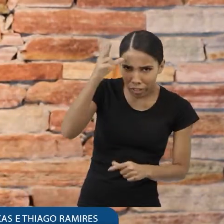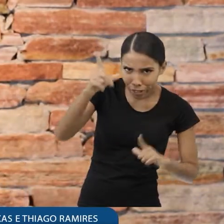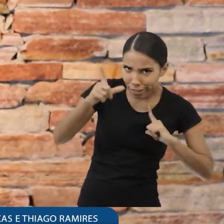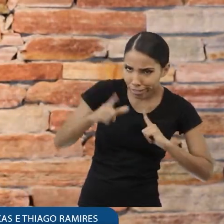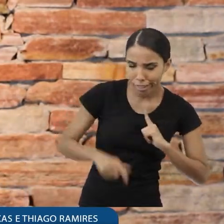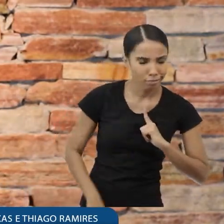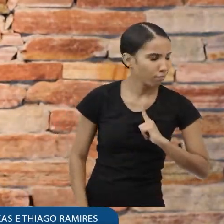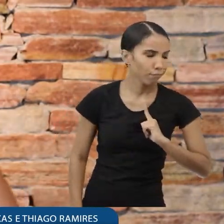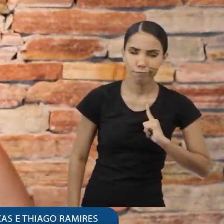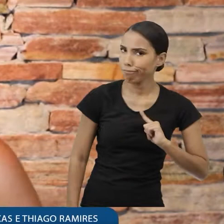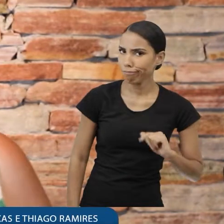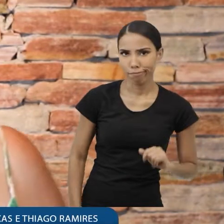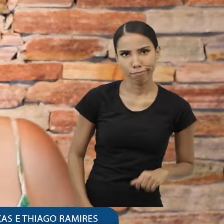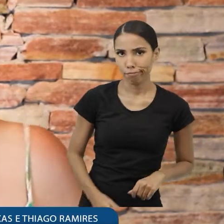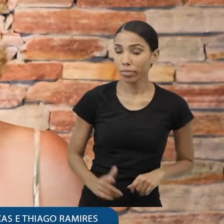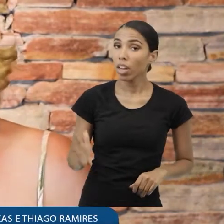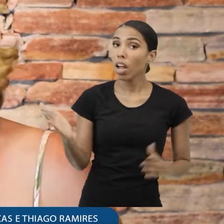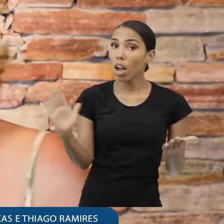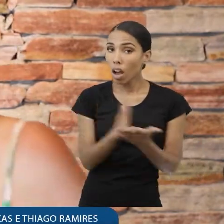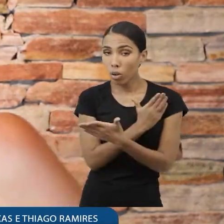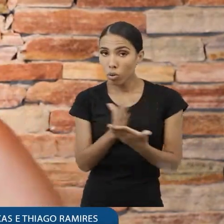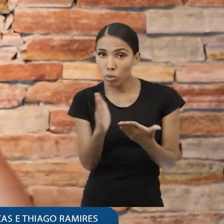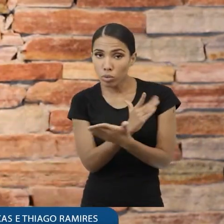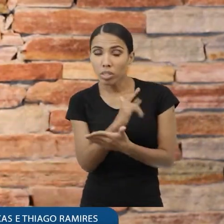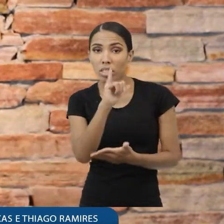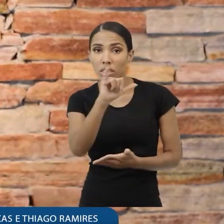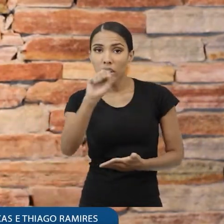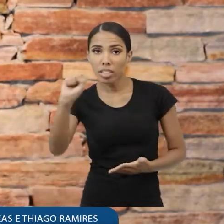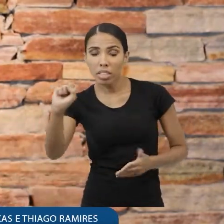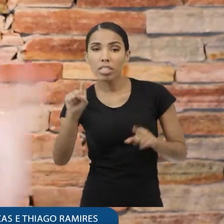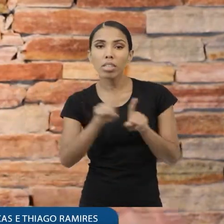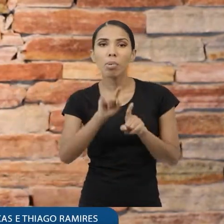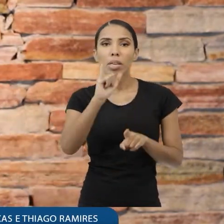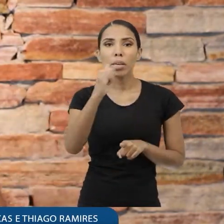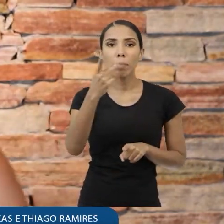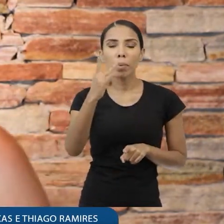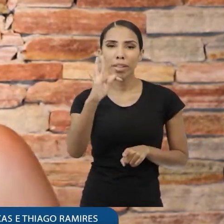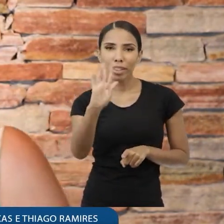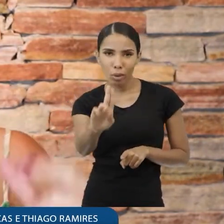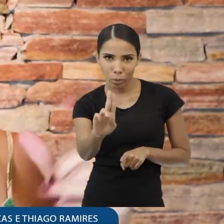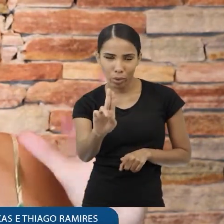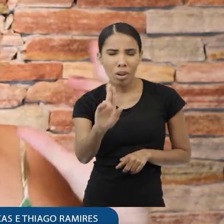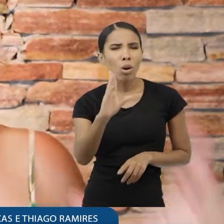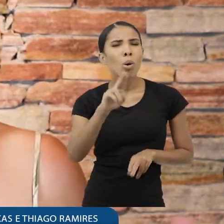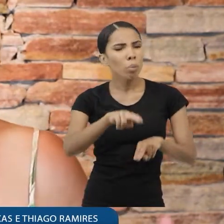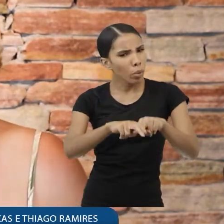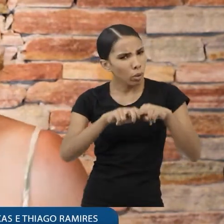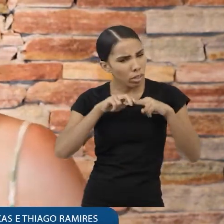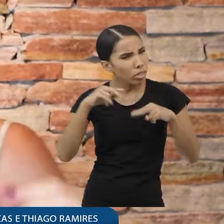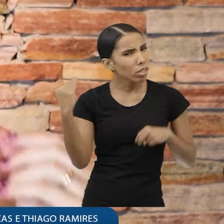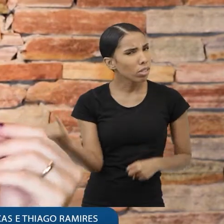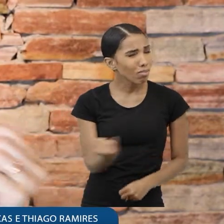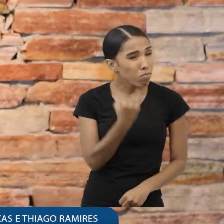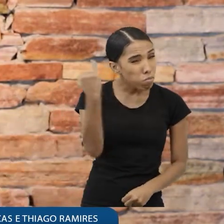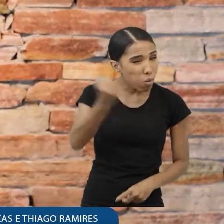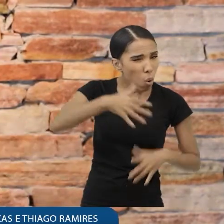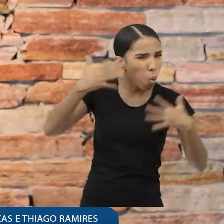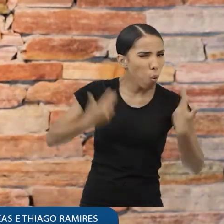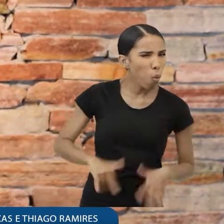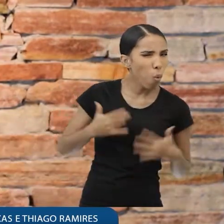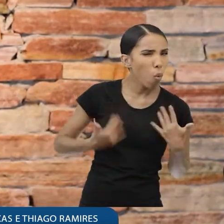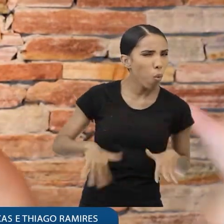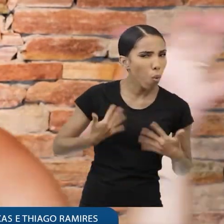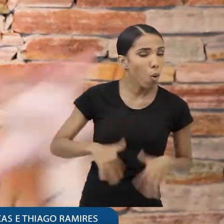leis municipais. E alguns usam não só o ISS, como também o IPTU. Por isso é muito importante você entender